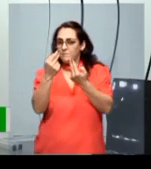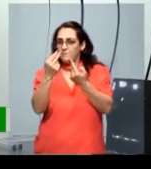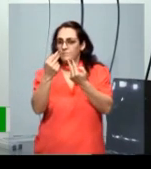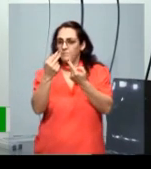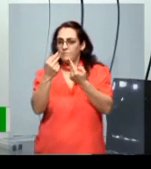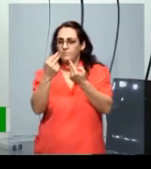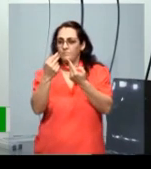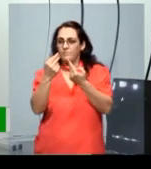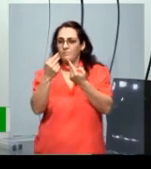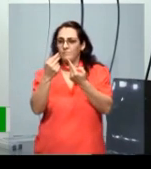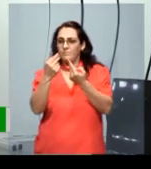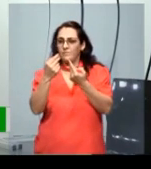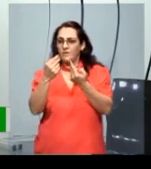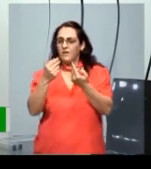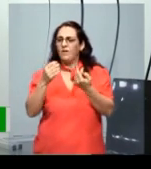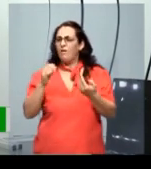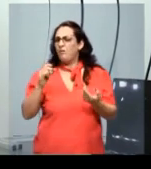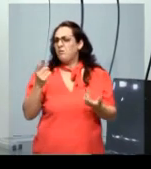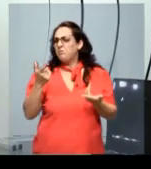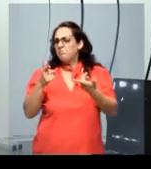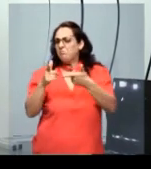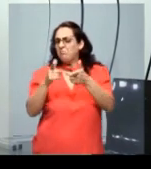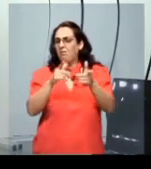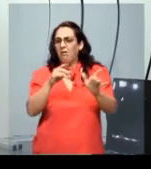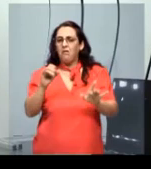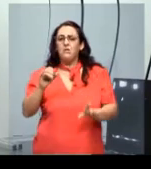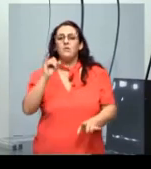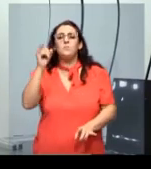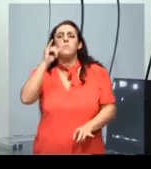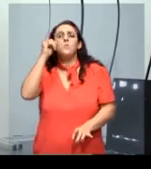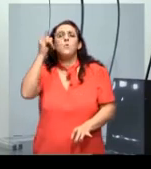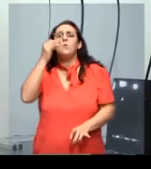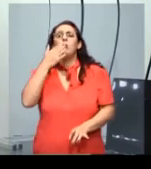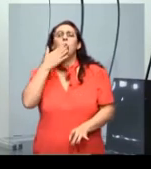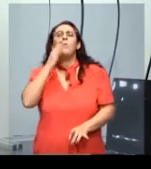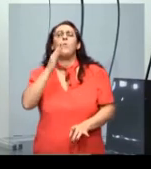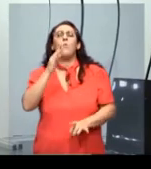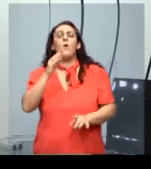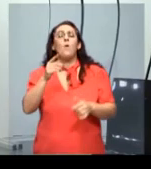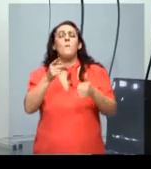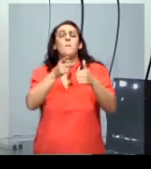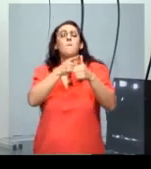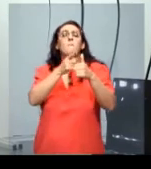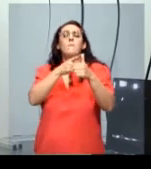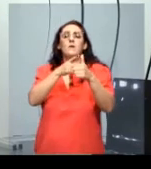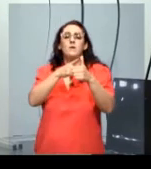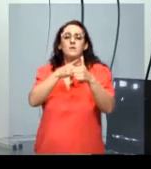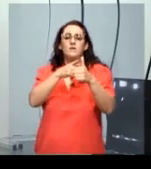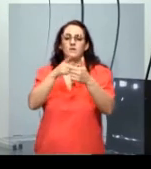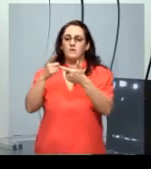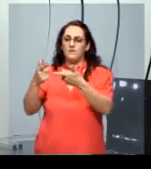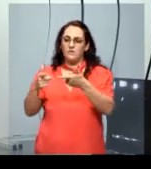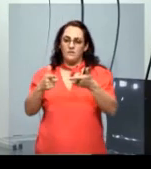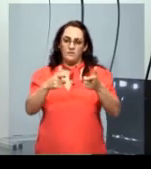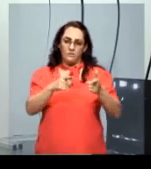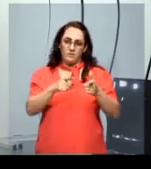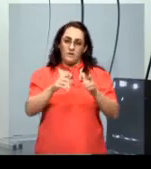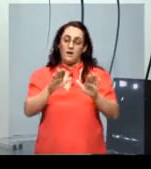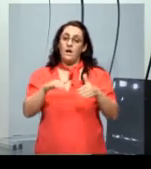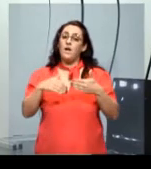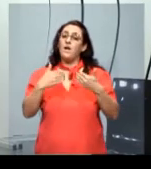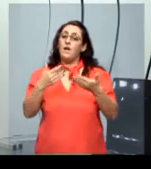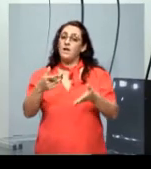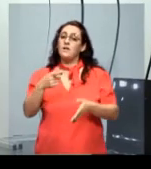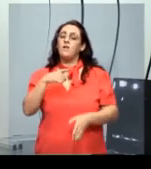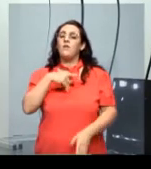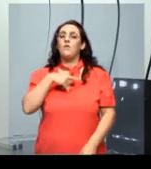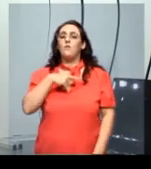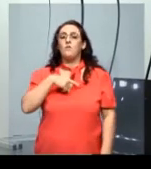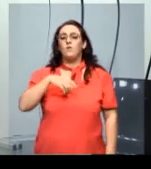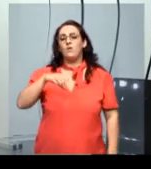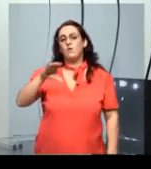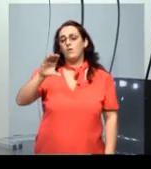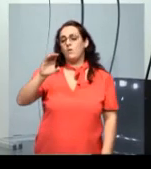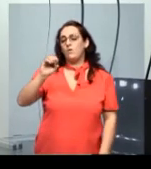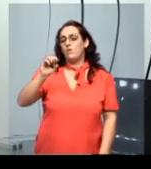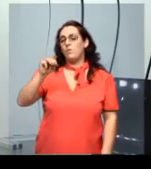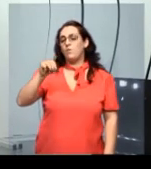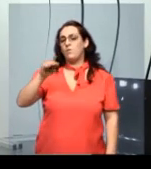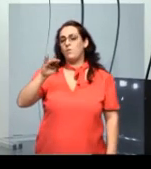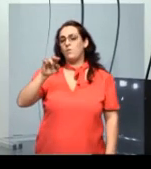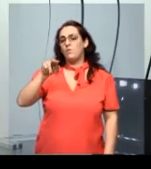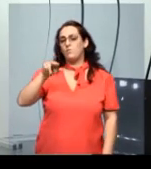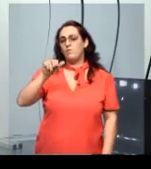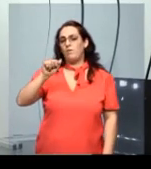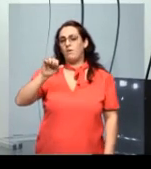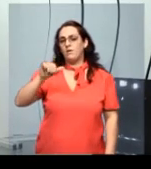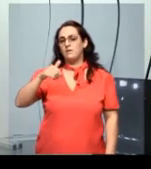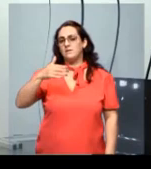não importa a ordem, vai ser o mesmo. Como não importa a ordem, nós teremos aí uma combinação. Uma combinação de